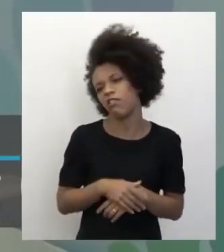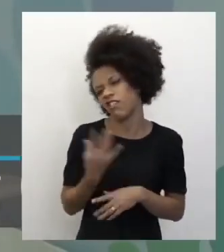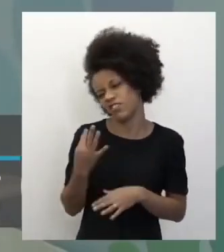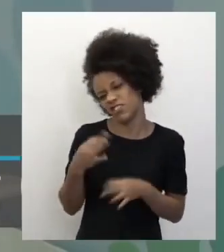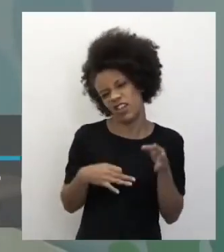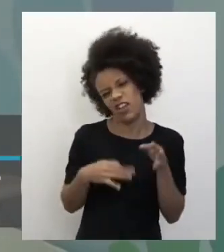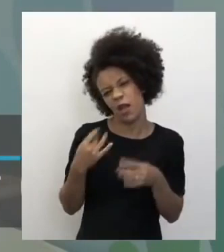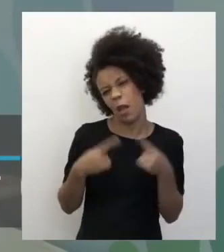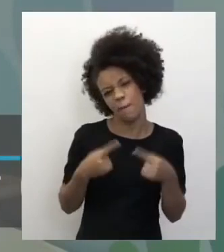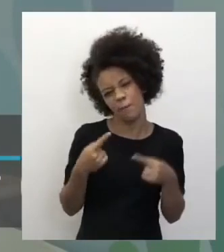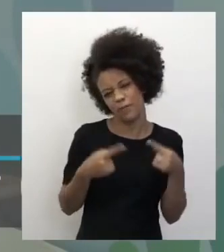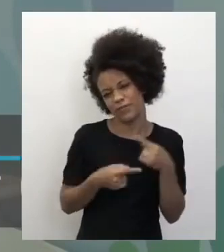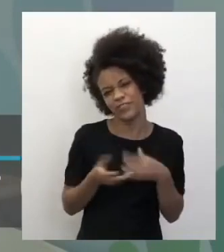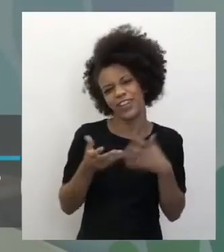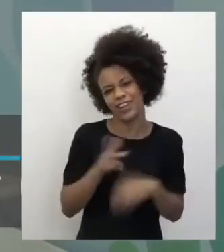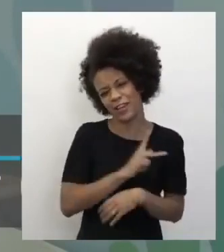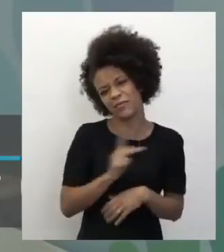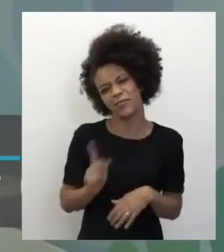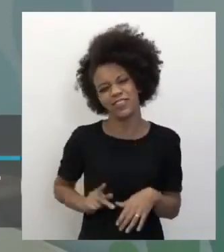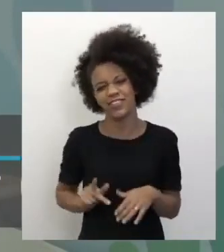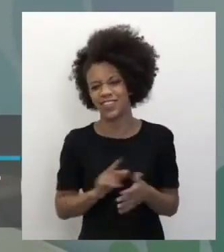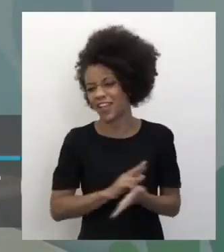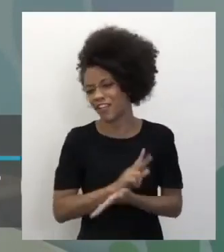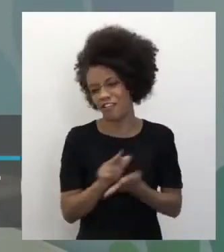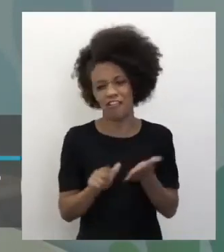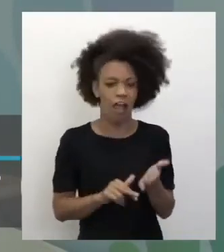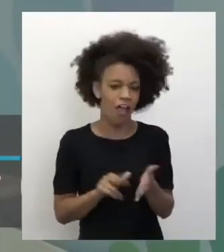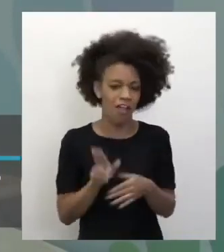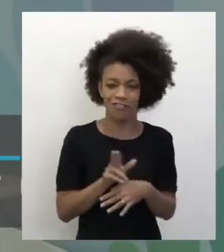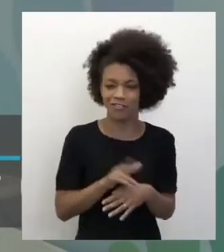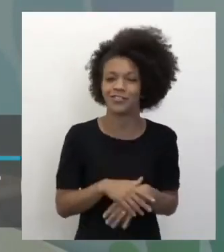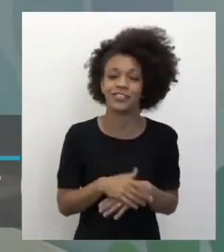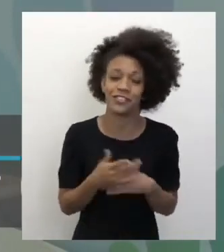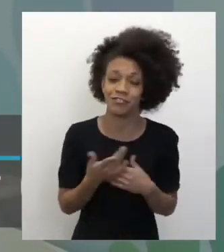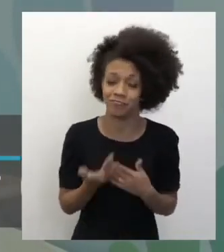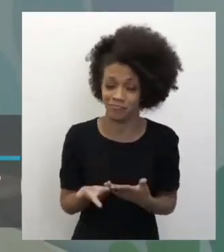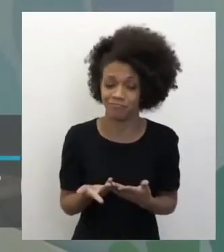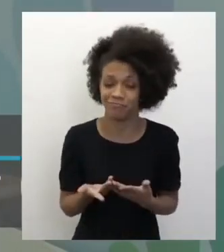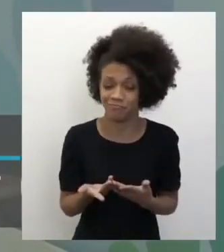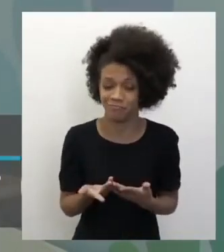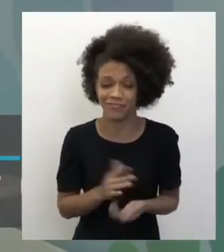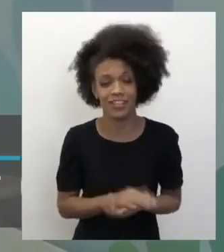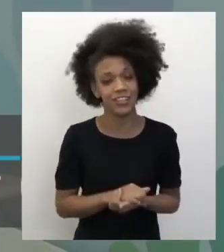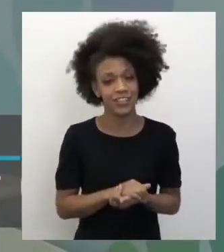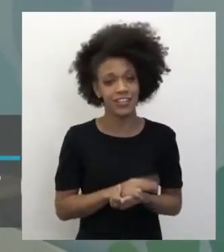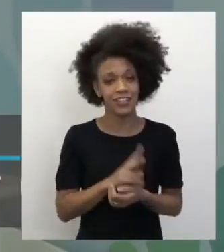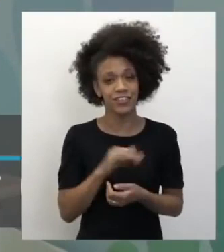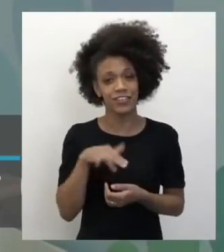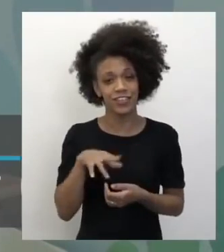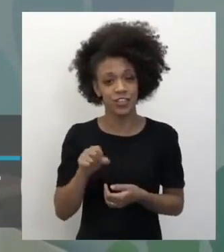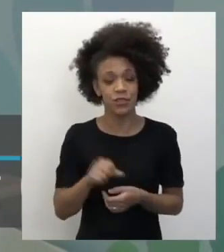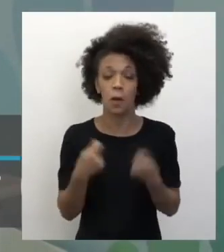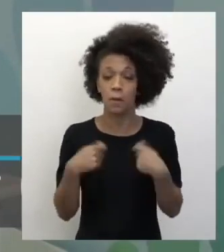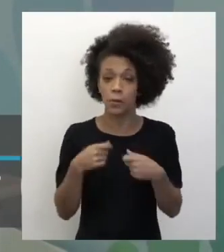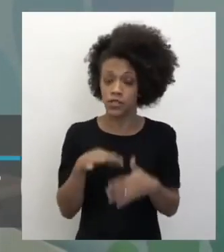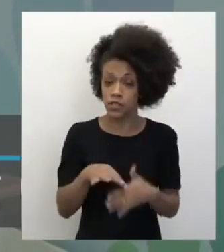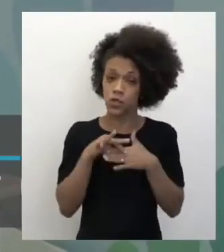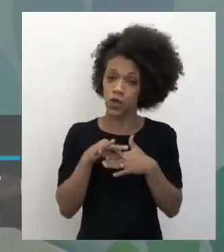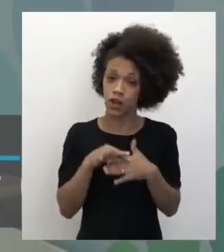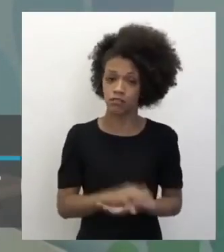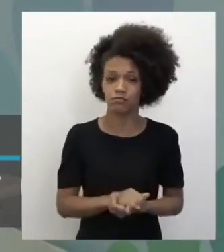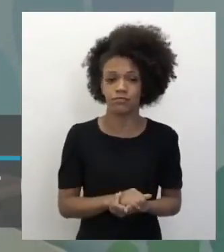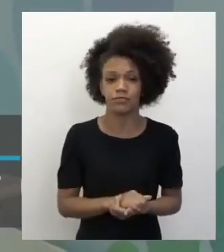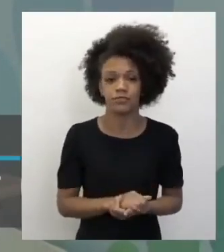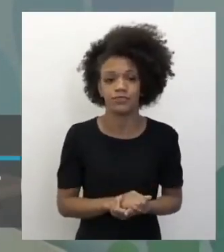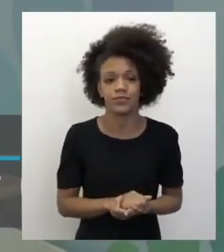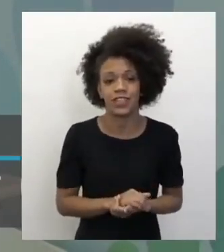quer ser o presidente mesmo. Ele varia entre todos. Você é político, hein, Vinícius? Não, tem que escolher um. Eu